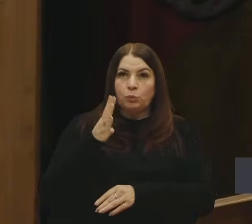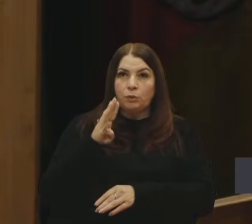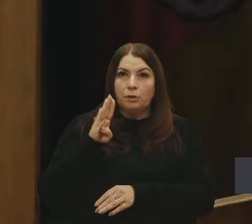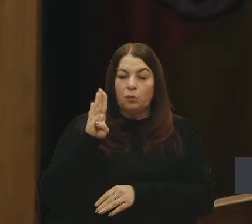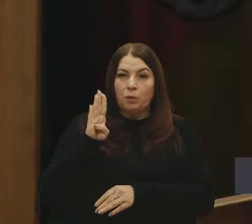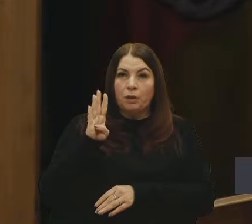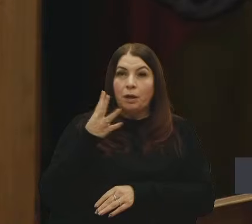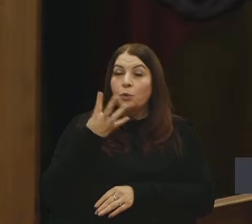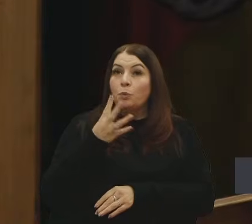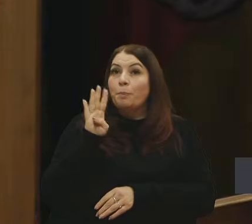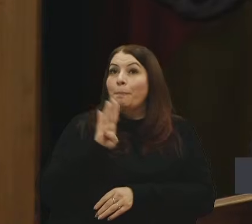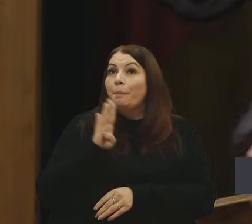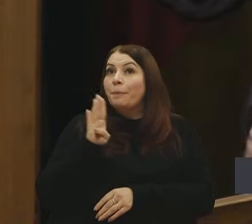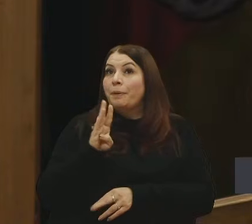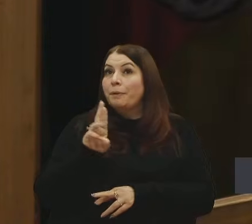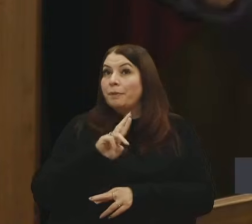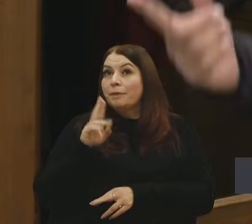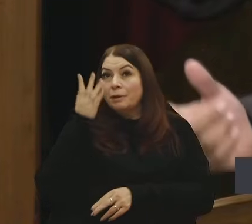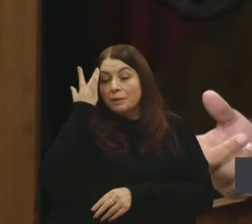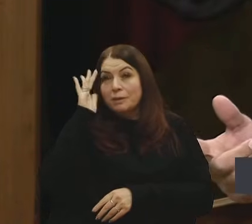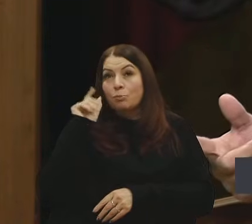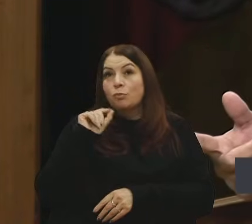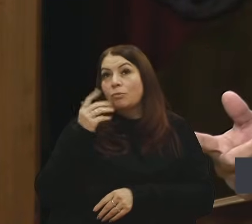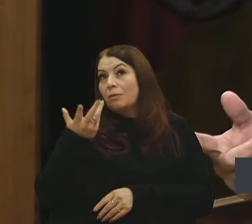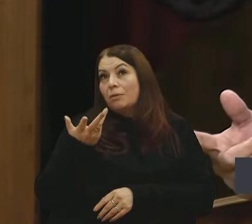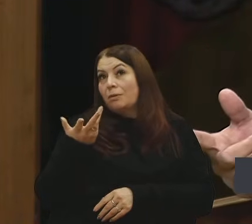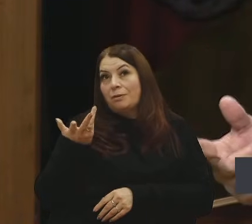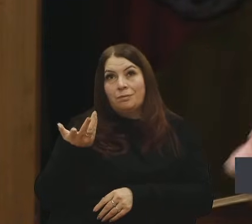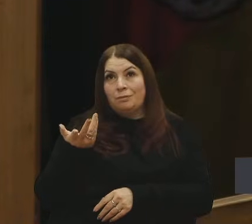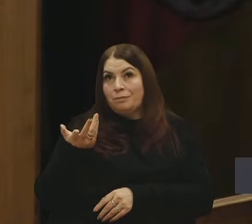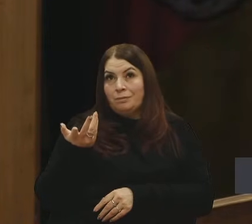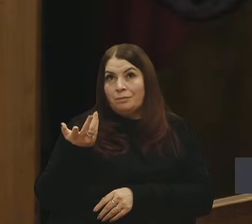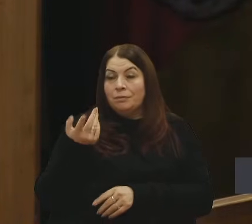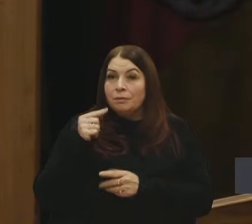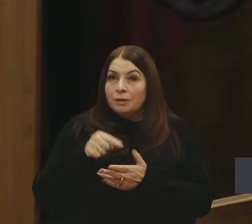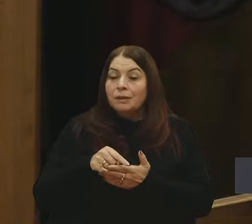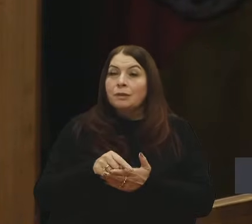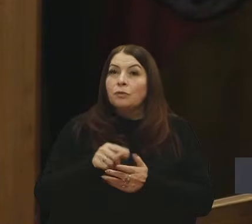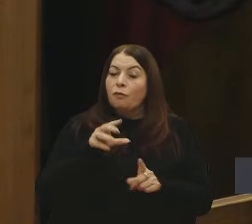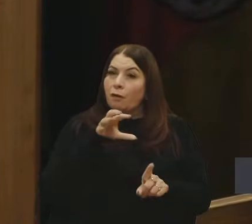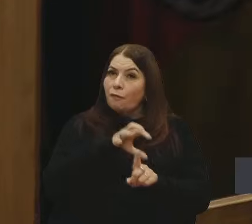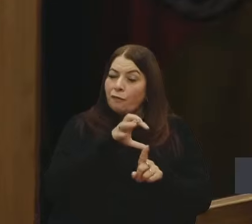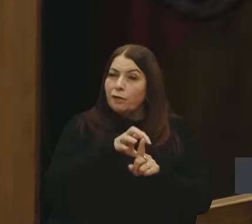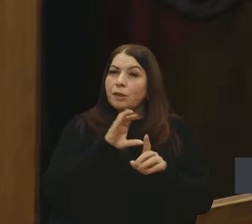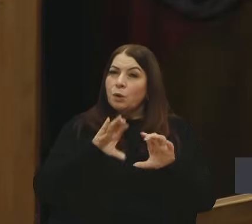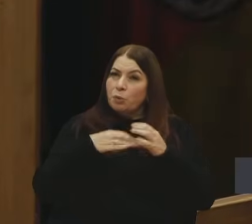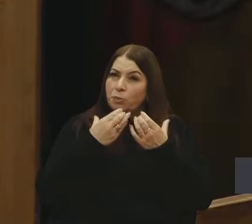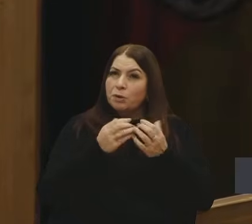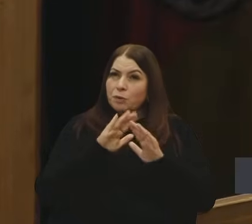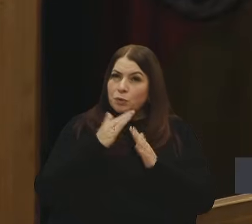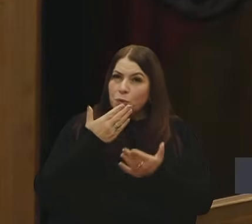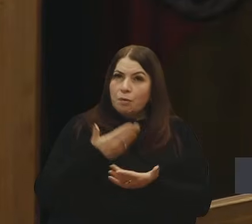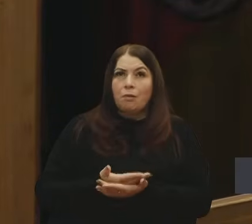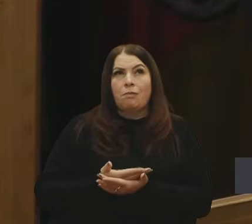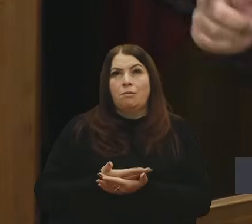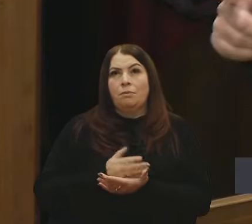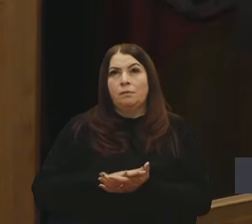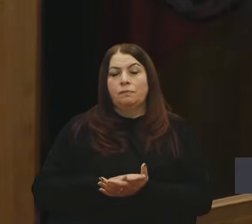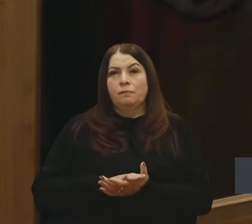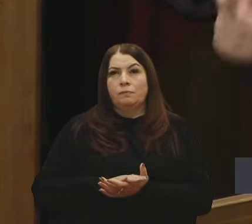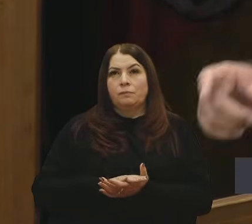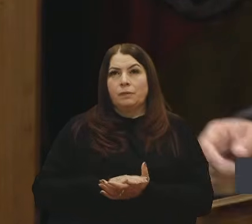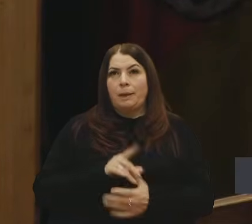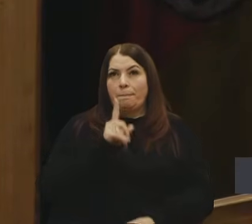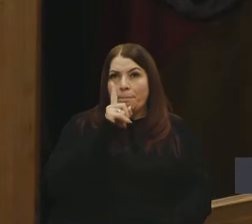bilhões de reais, que a gente não sabe nem o que é isso. E isso vai afetar a comunidade escolar, senhor